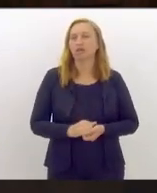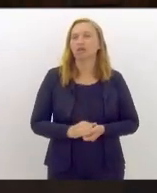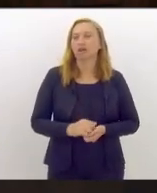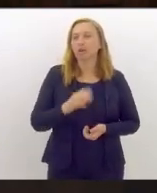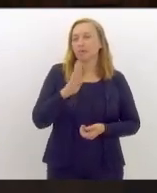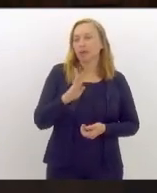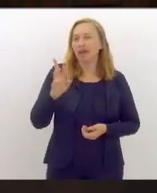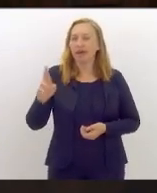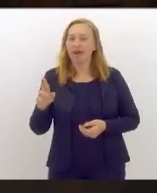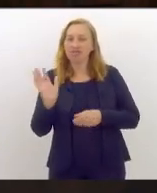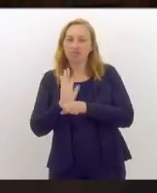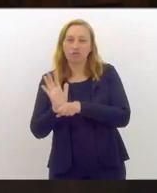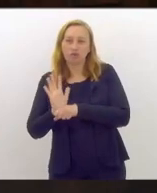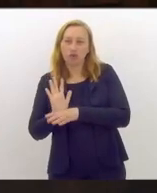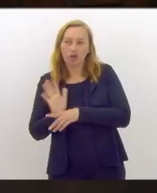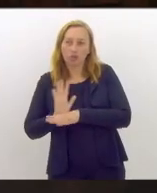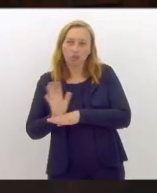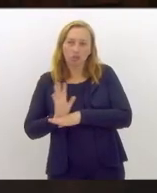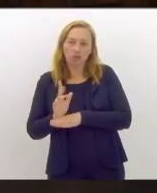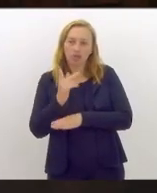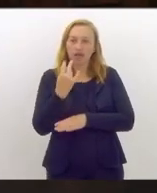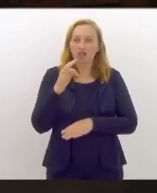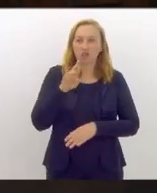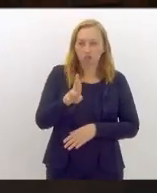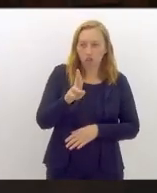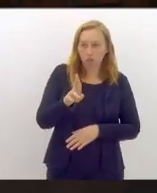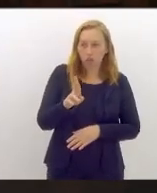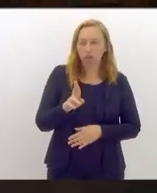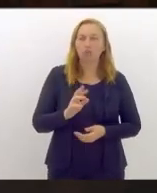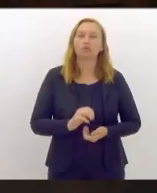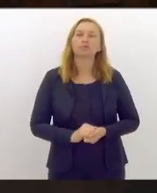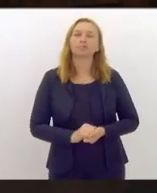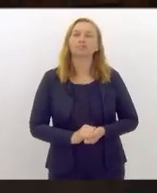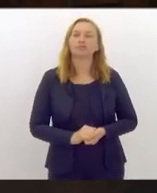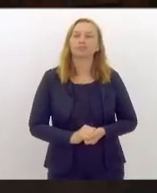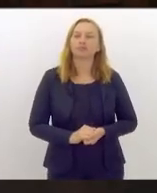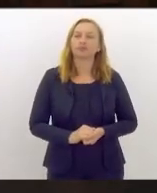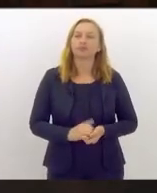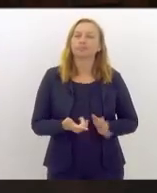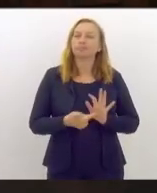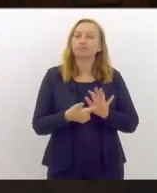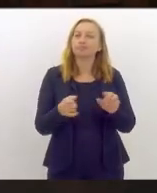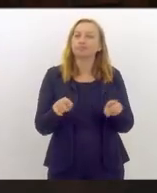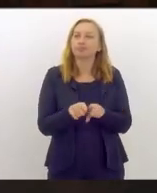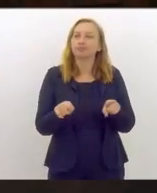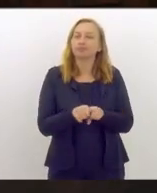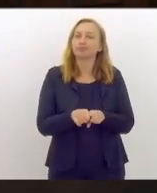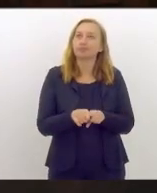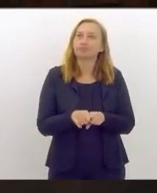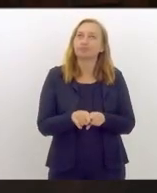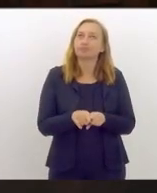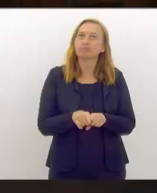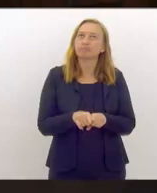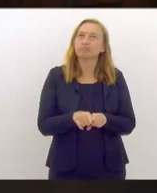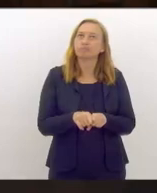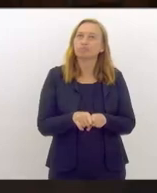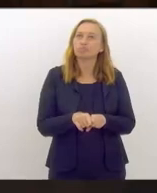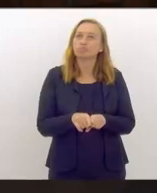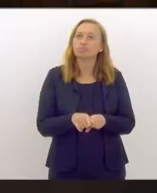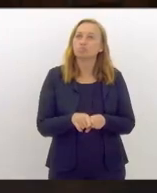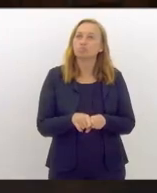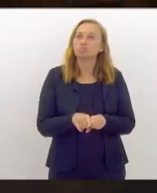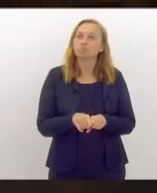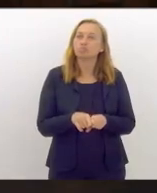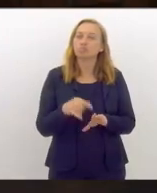BR da paranoide de filmes pelo Heitor Dália e pelo Egito Beth revelando também um trajeto um talento